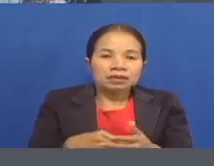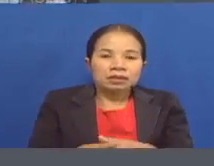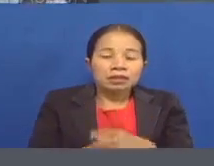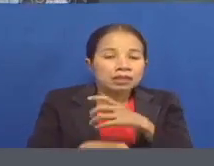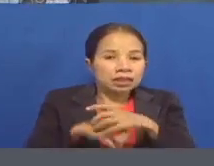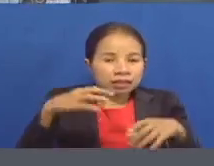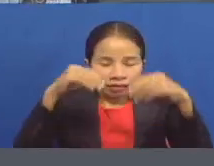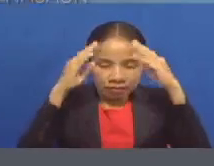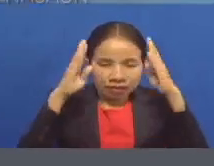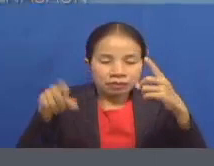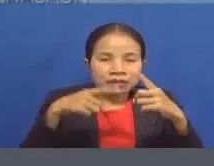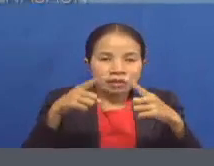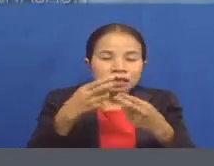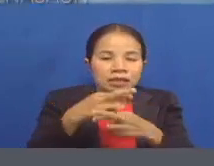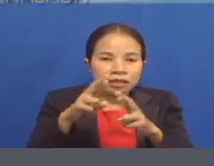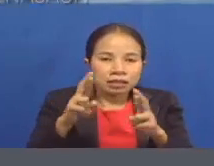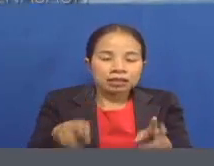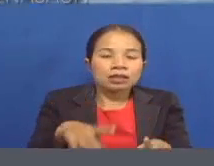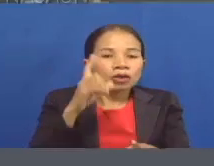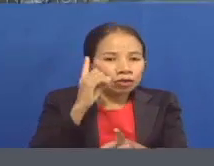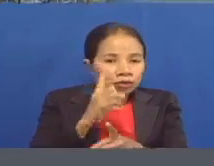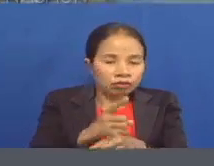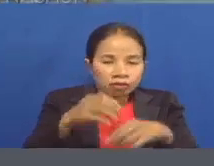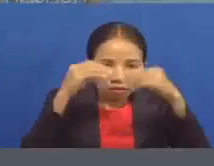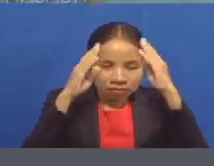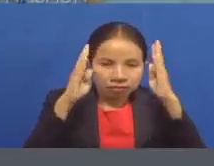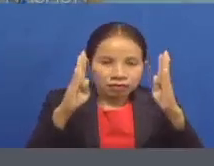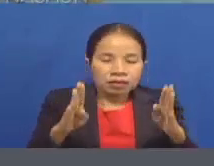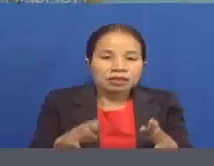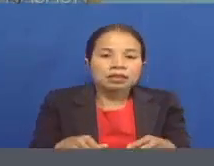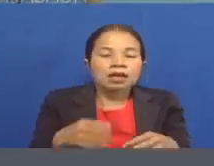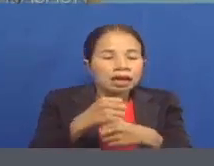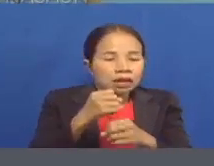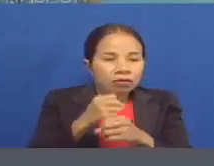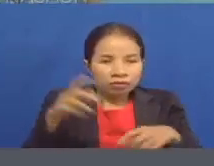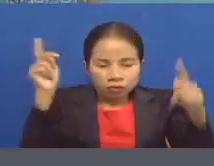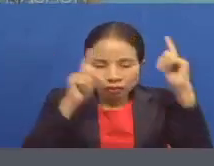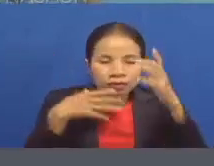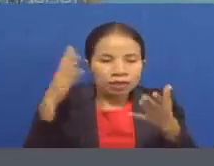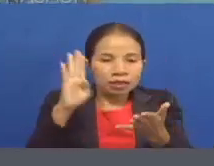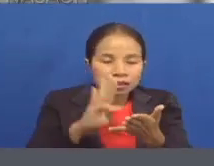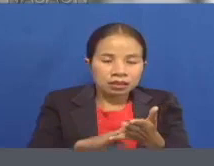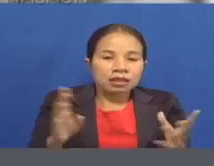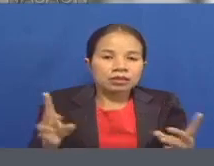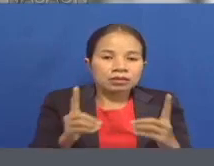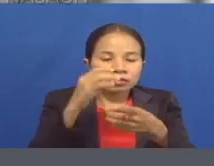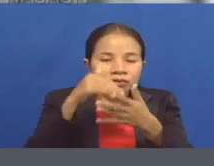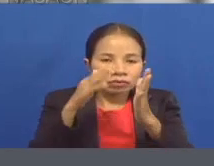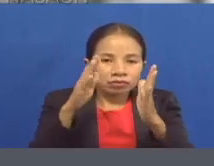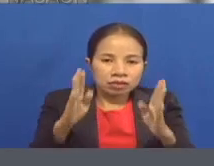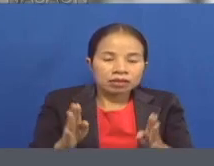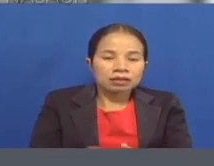ne o inhira resultado prova duni kata docente ne comete duni caso assédio sexual a sorun